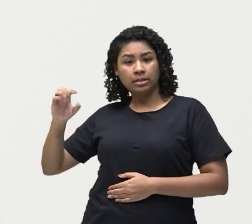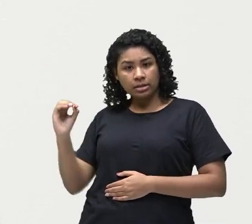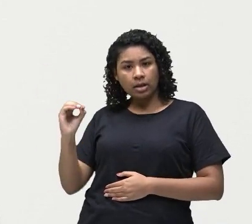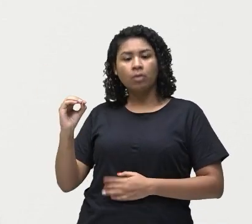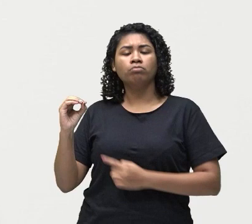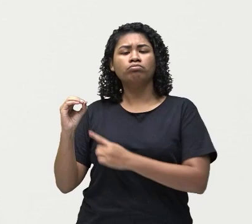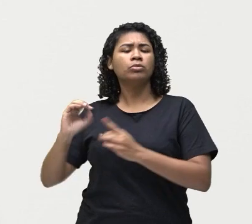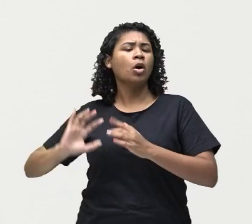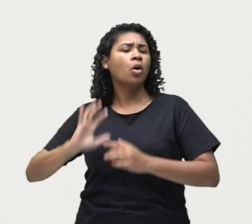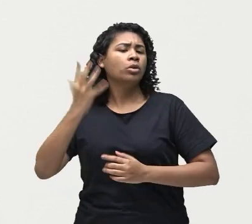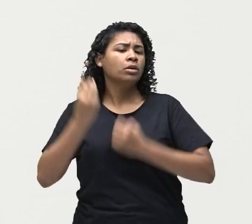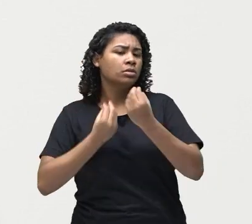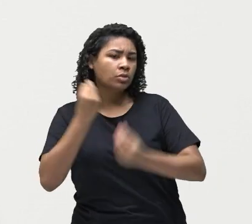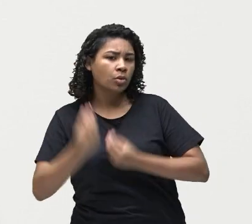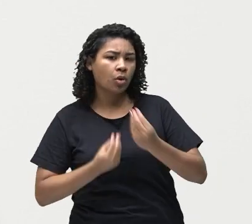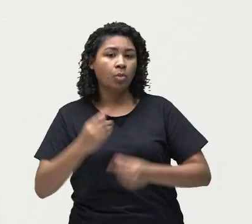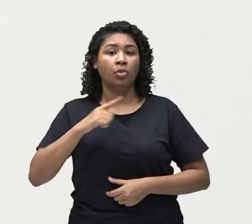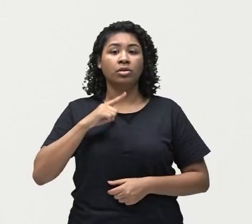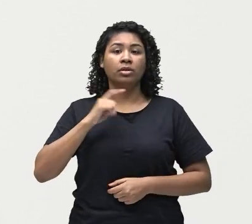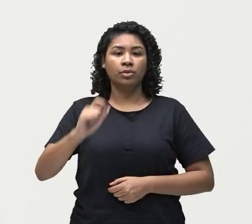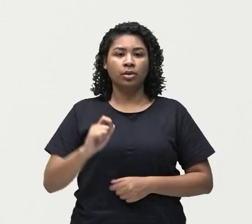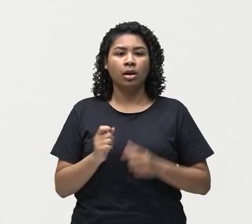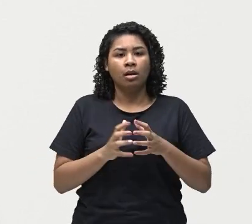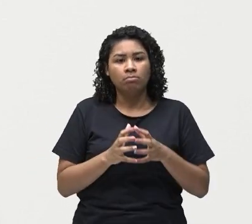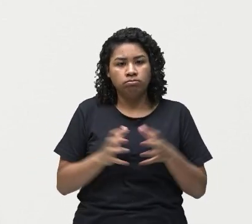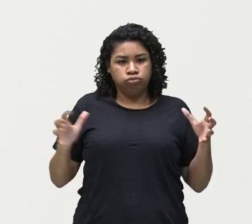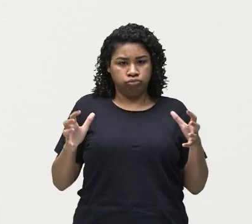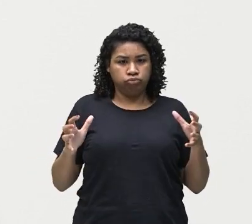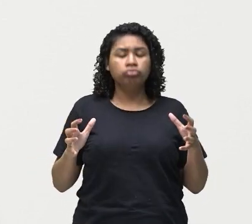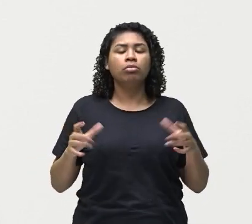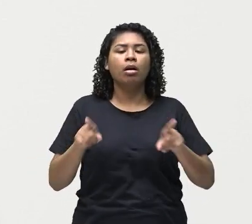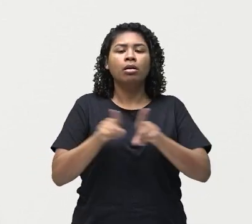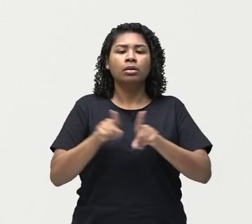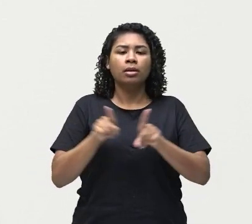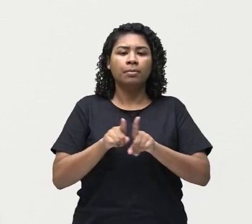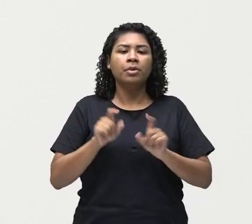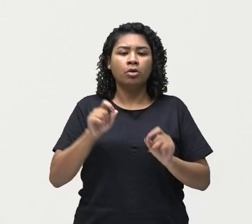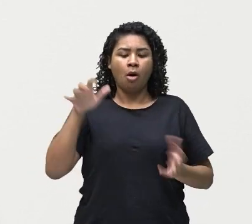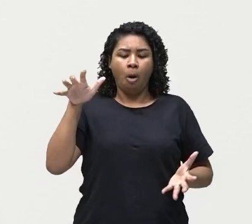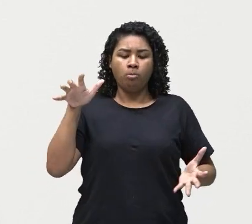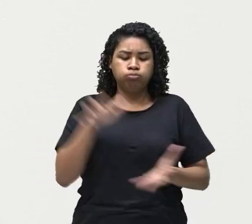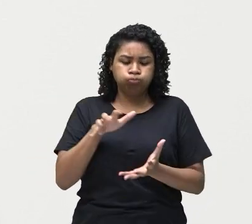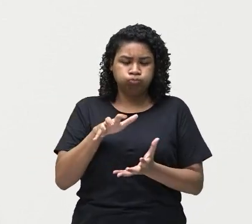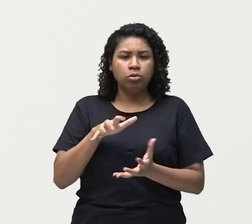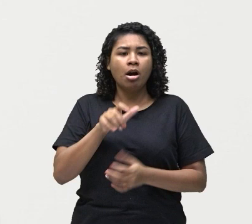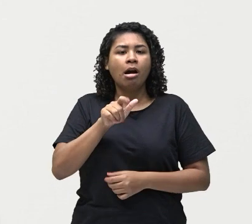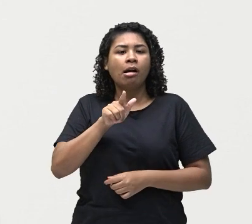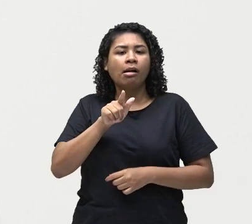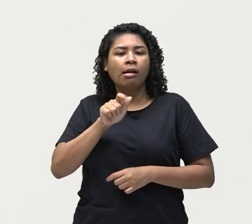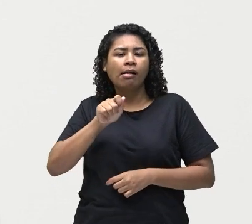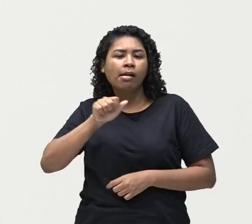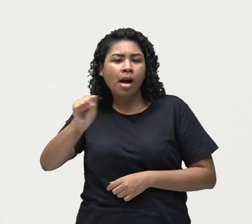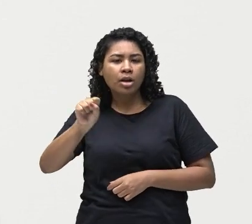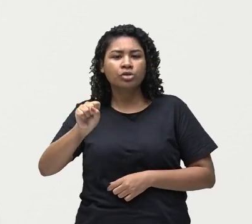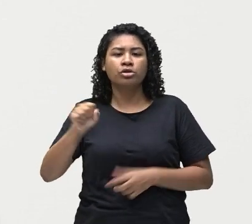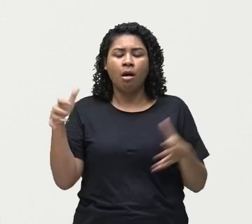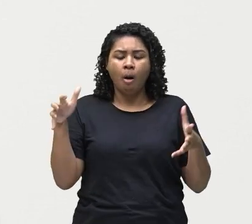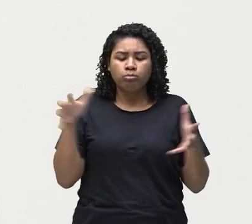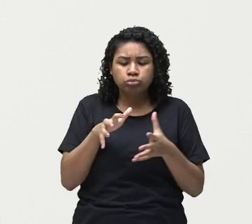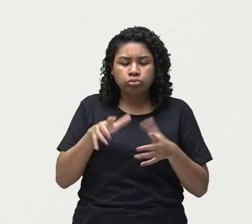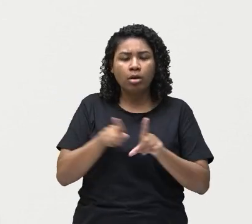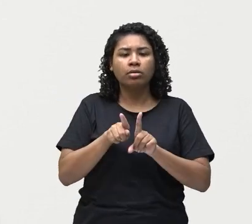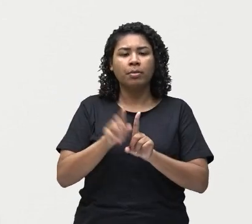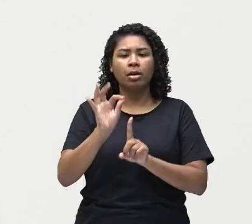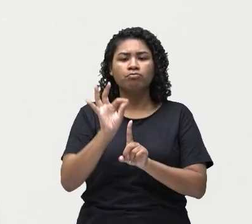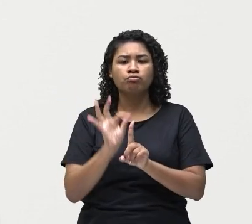envolve a expansão envolve também o processo de compressão né dos gases e mudança de temperatura